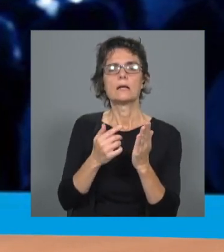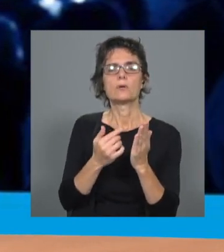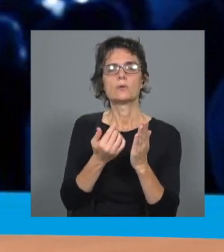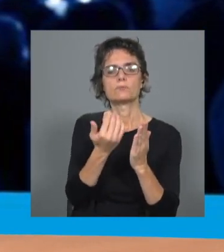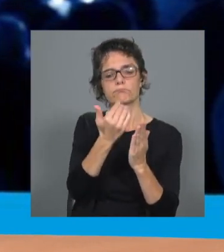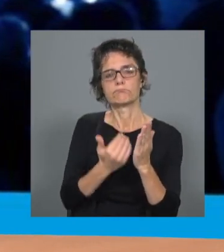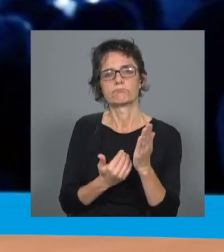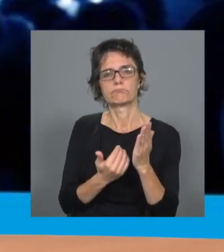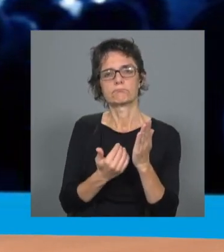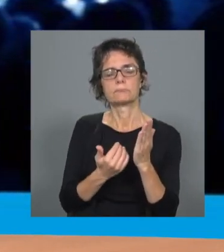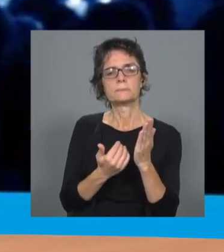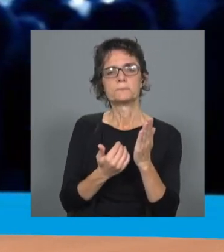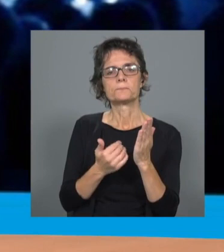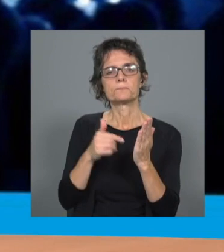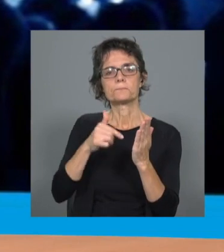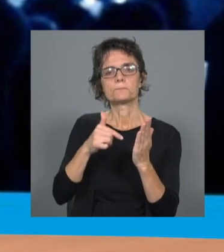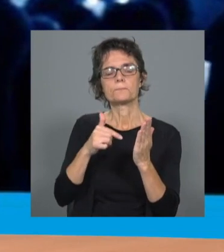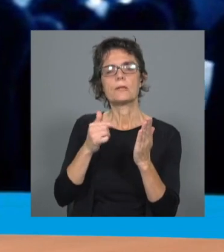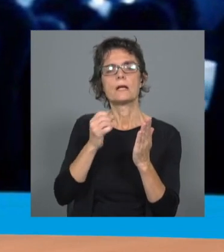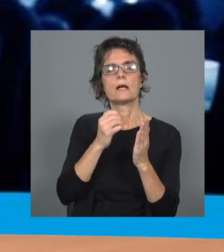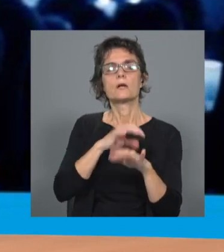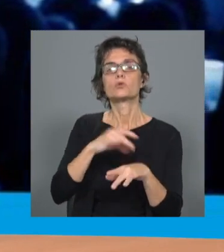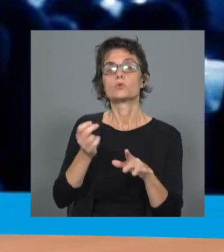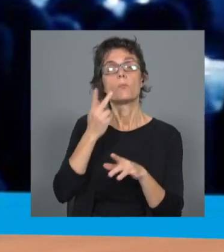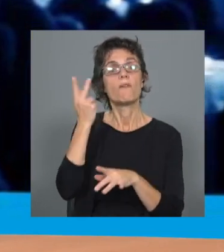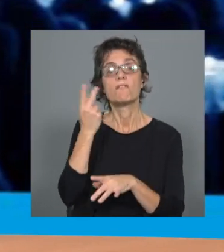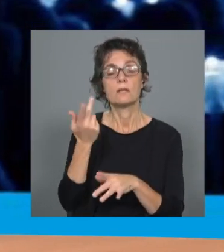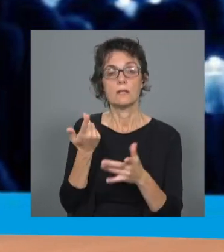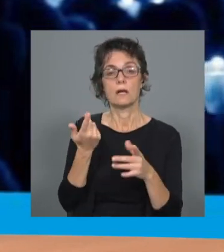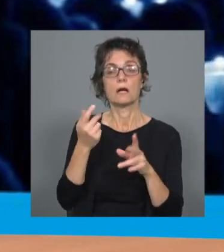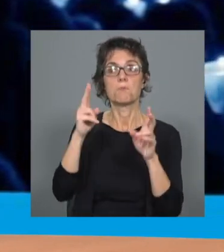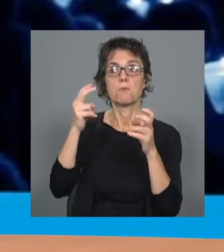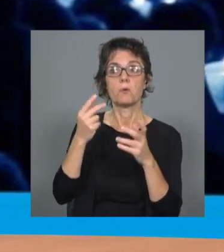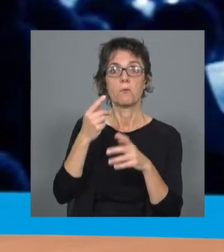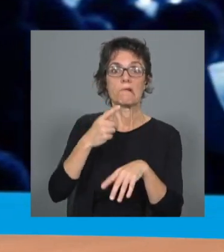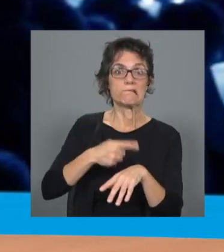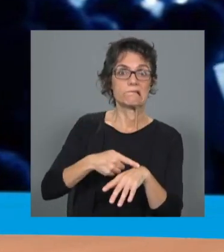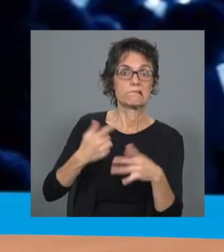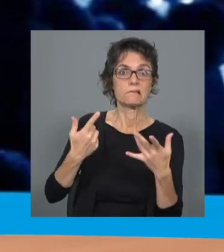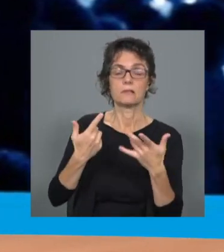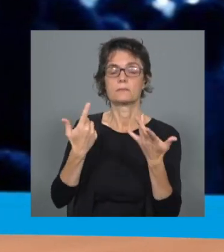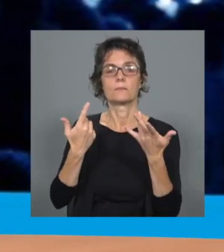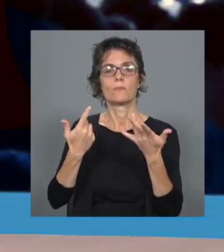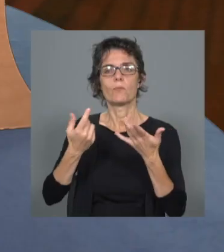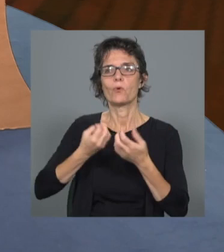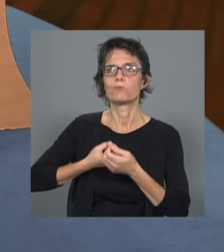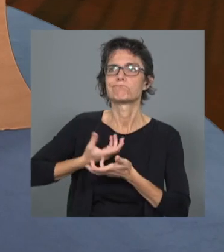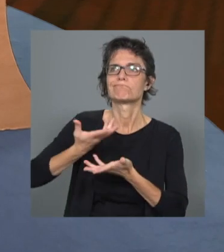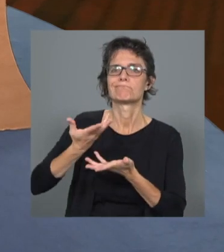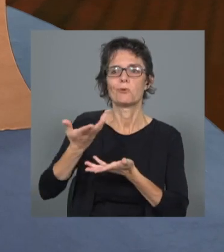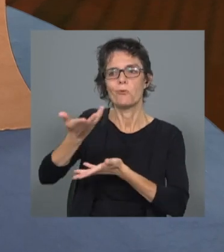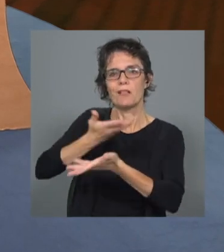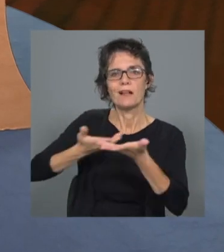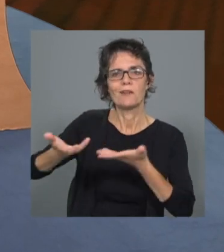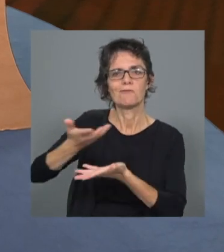vários esquemas. Falam sobre a vida, falam sobre o tempo, falam sobre a gratidão, a partilha.